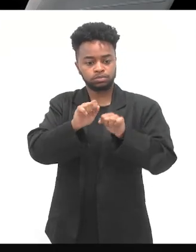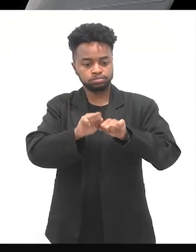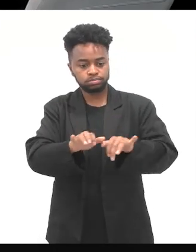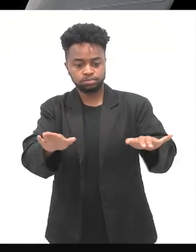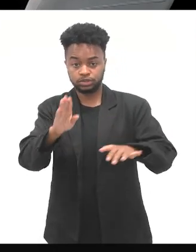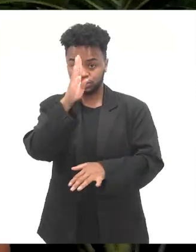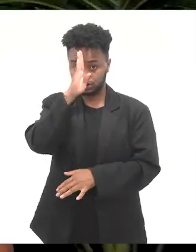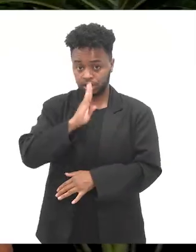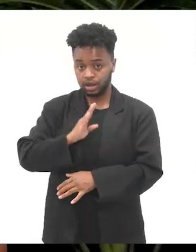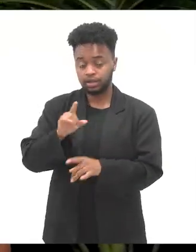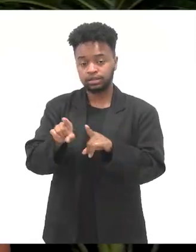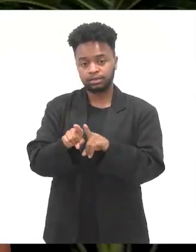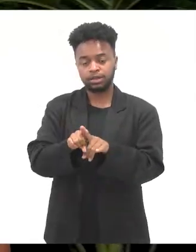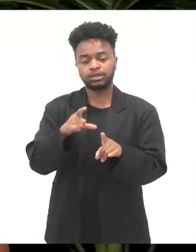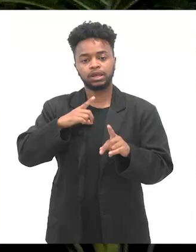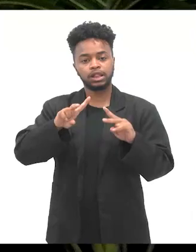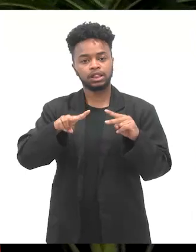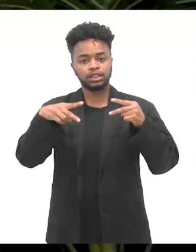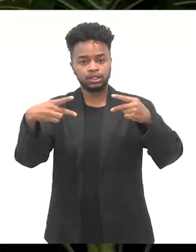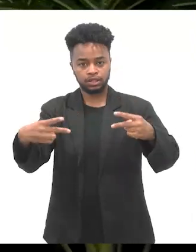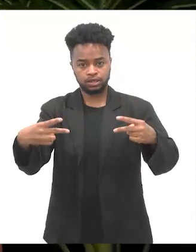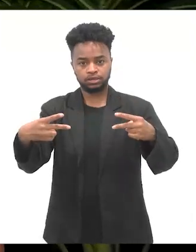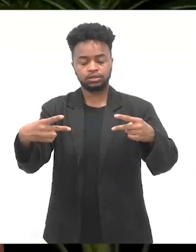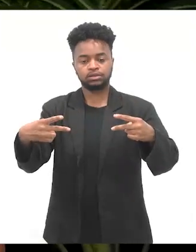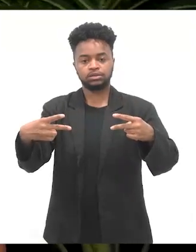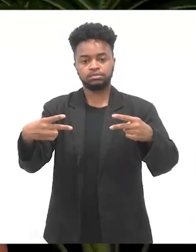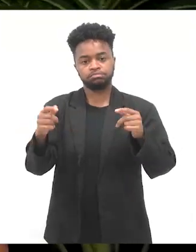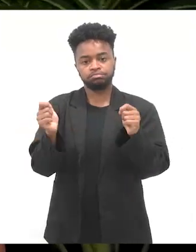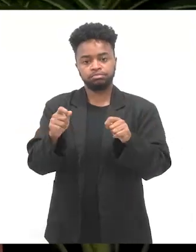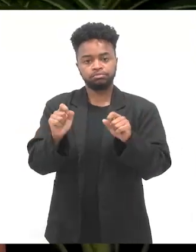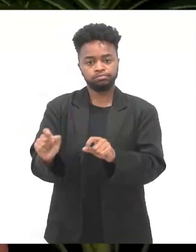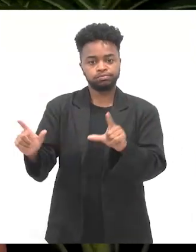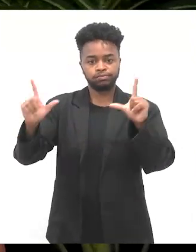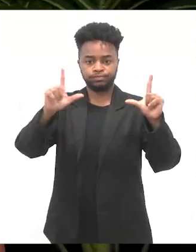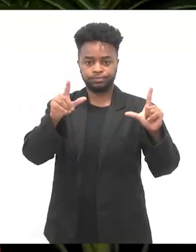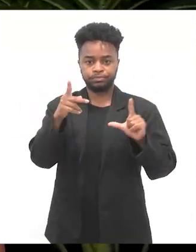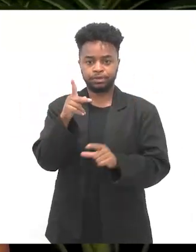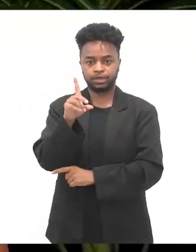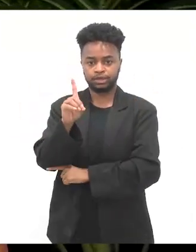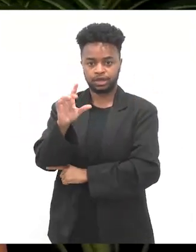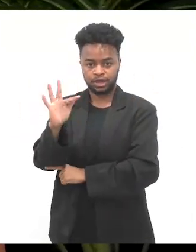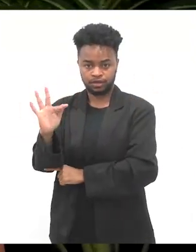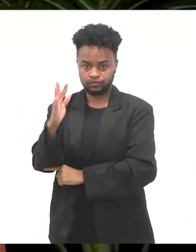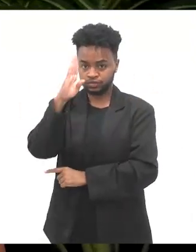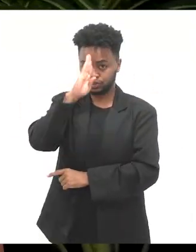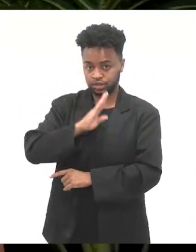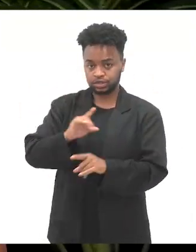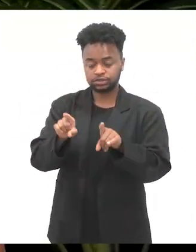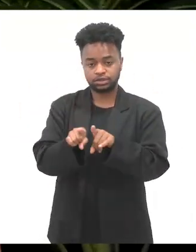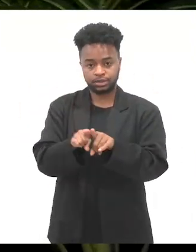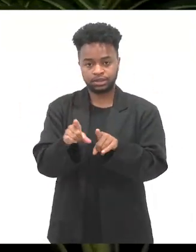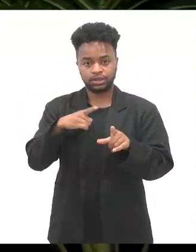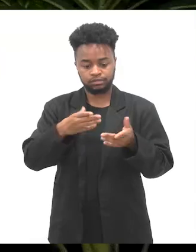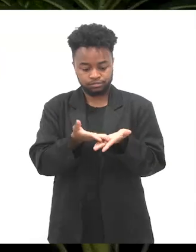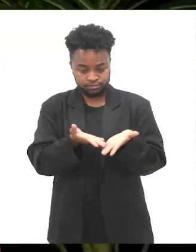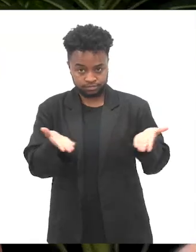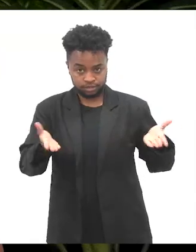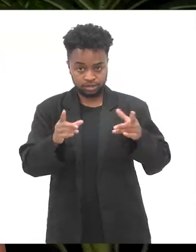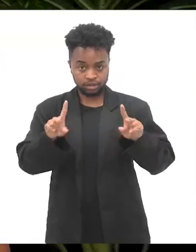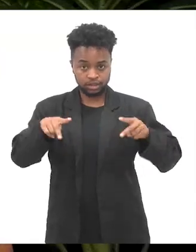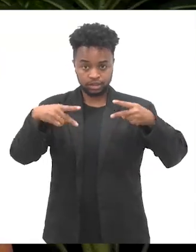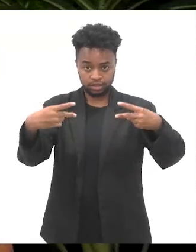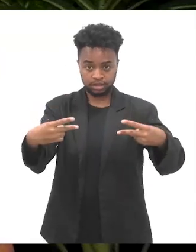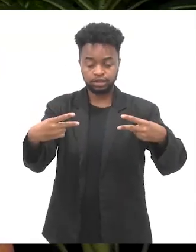um link para acessar o PDF de forma gratuita, e esse link está na livraria da